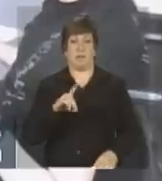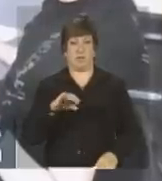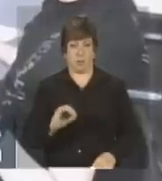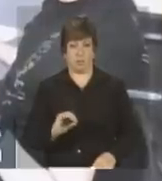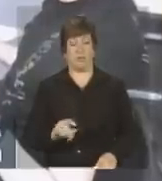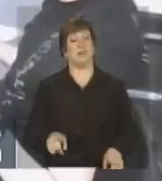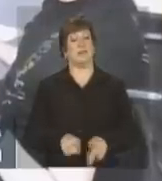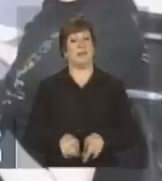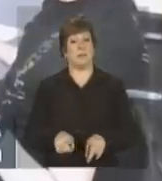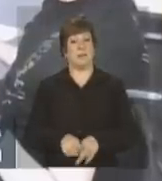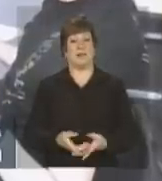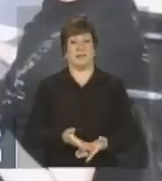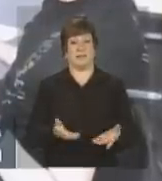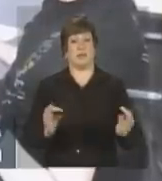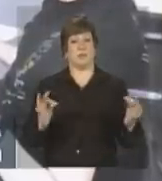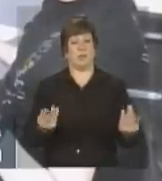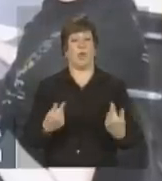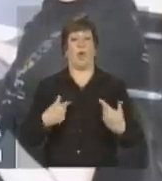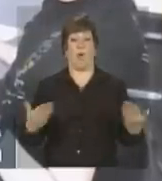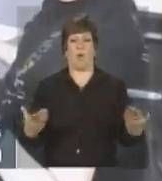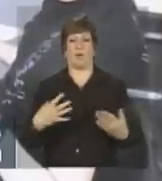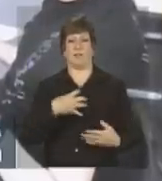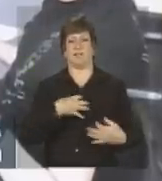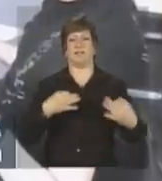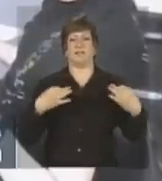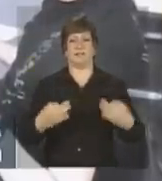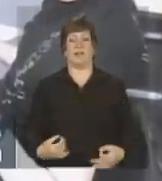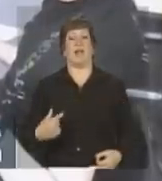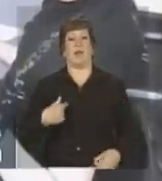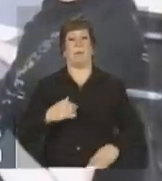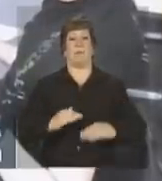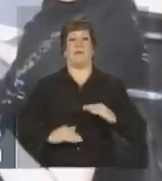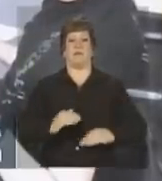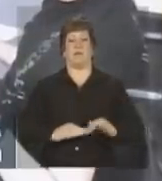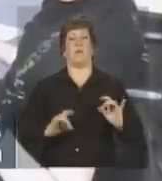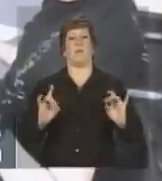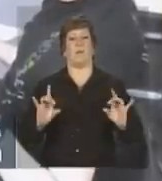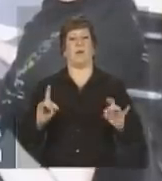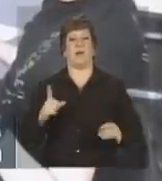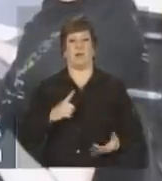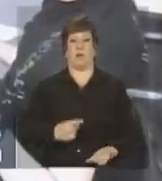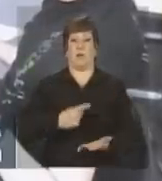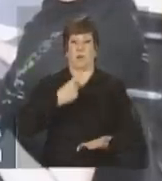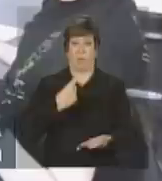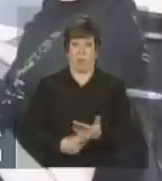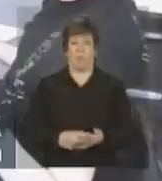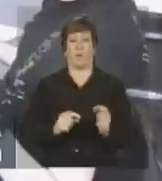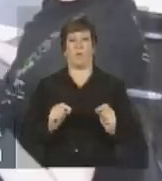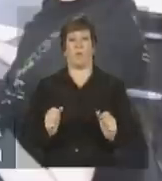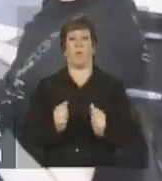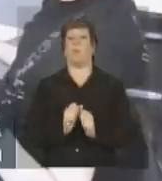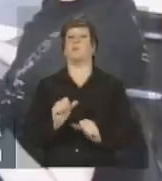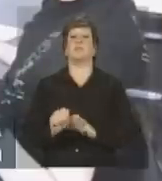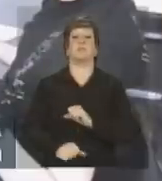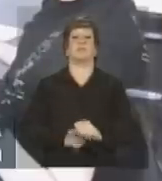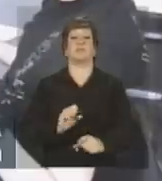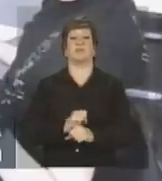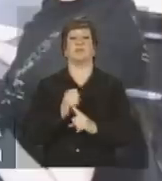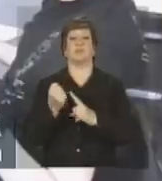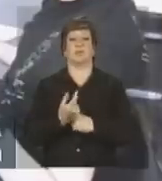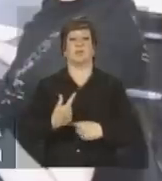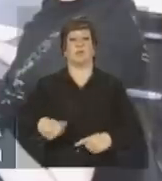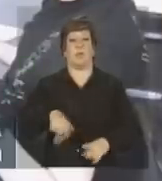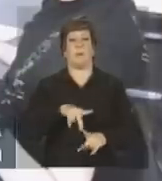Além de tudo isso, hoje eu sou convicta de que eu sou uma profissional de qualidade, eu estou comprometida com a transformação social do